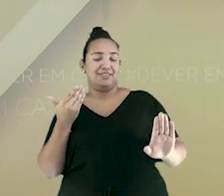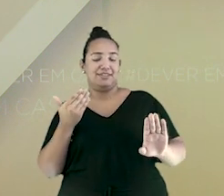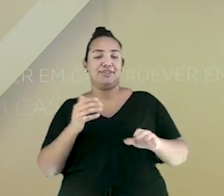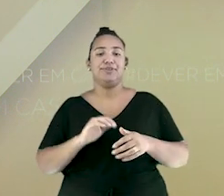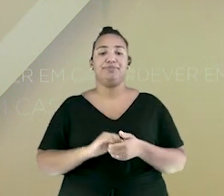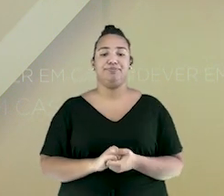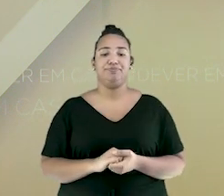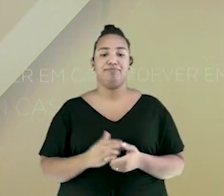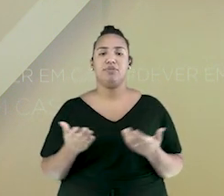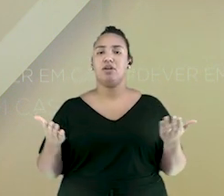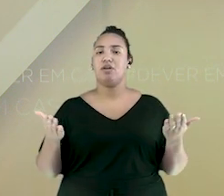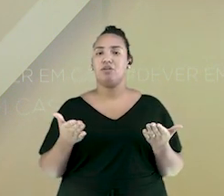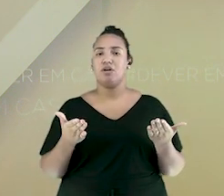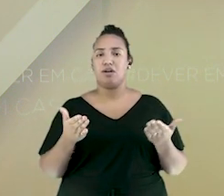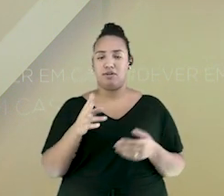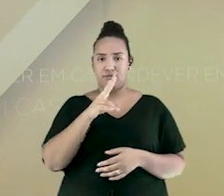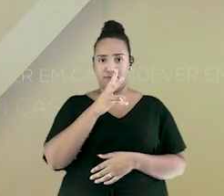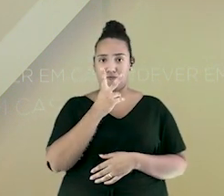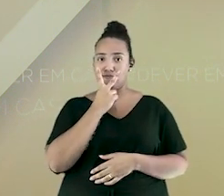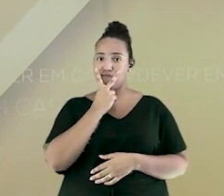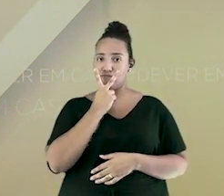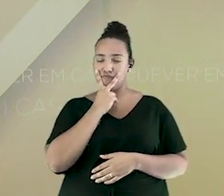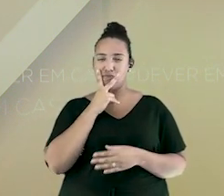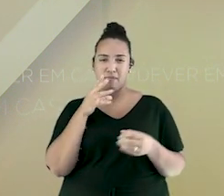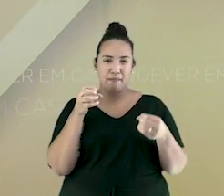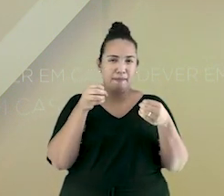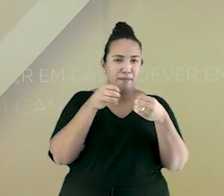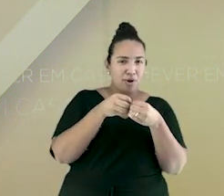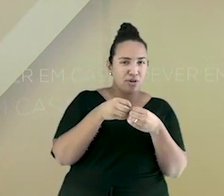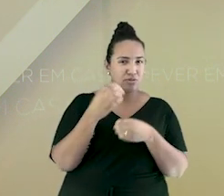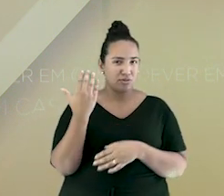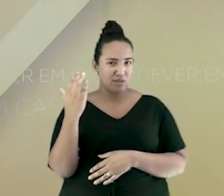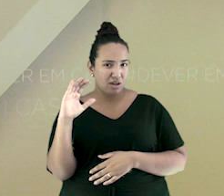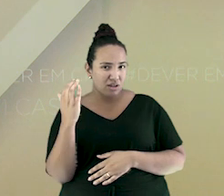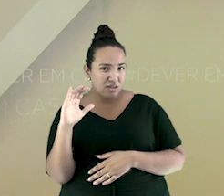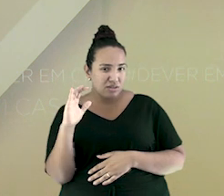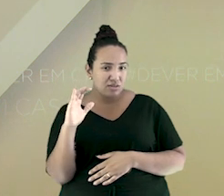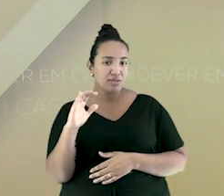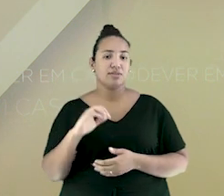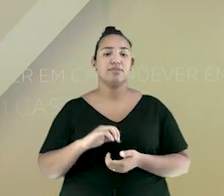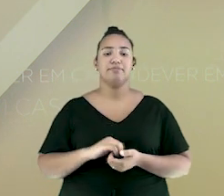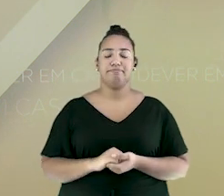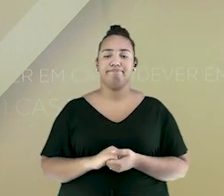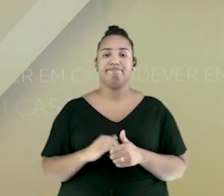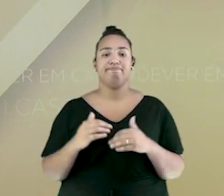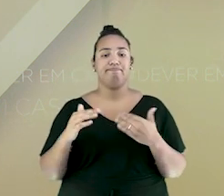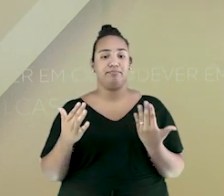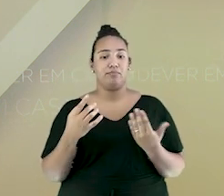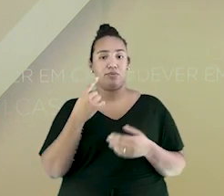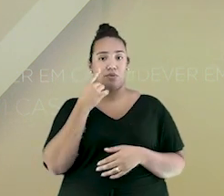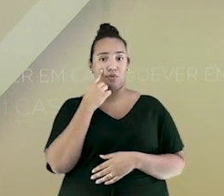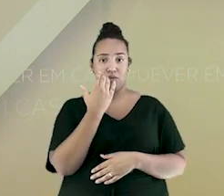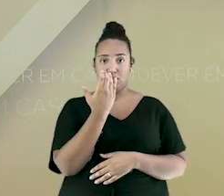E agora Vitória, faz ou não faz divisa com Cariacica? Percebemos aqui